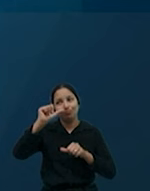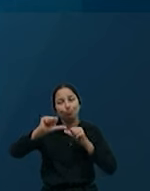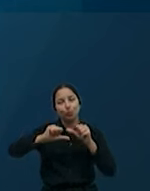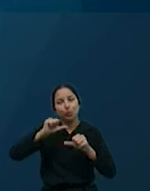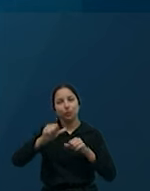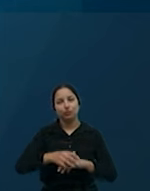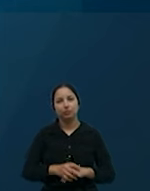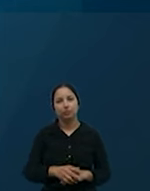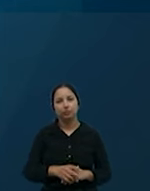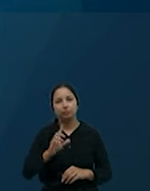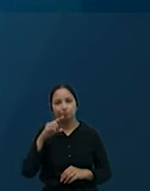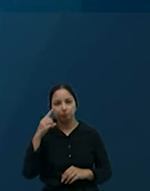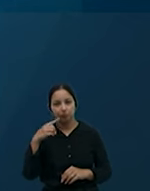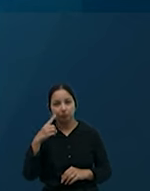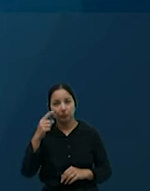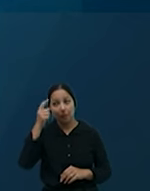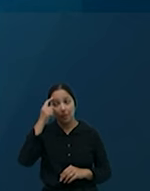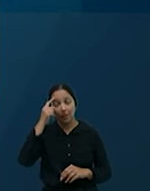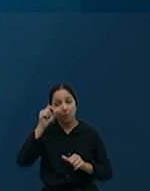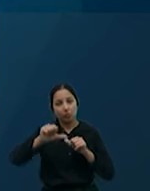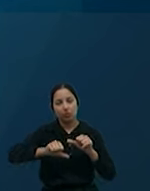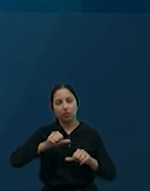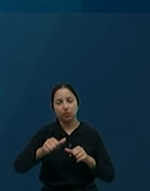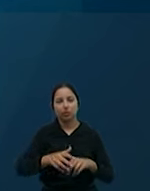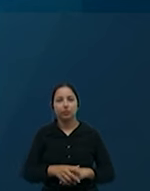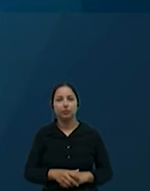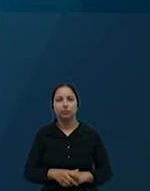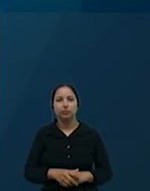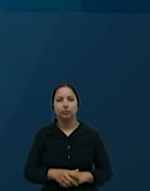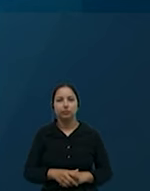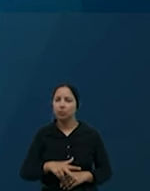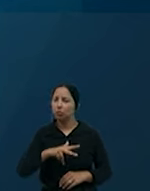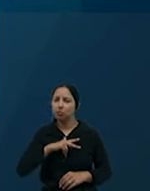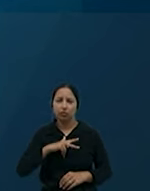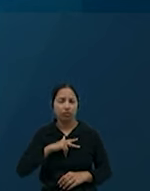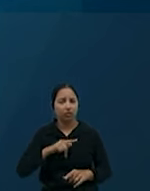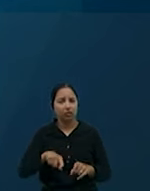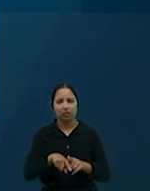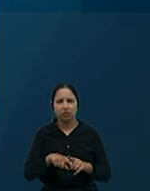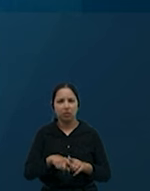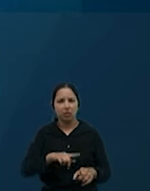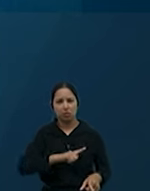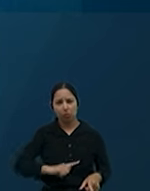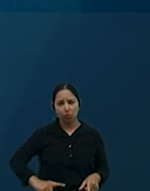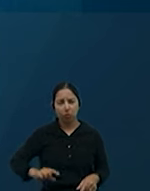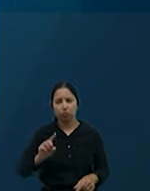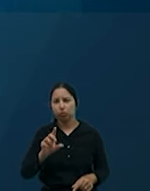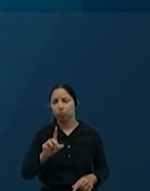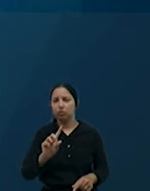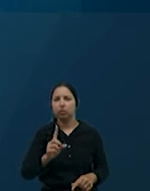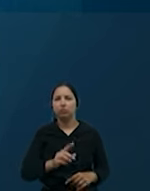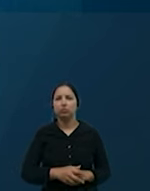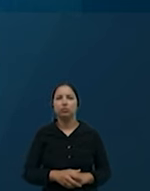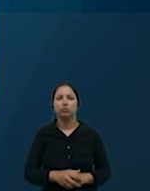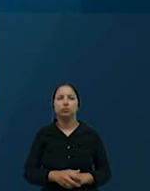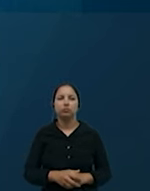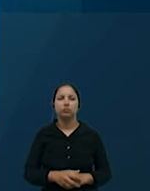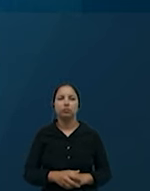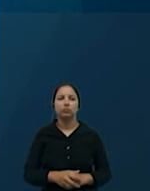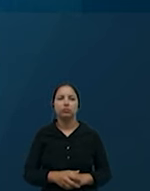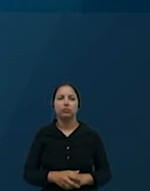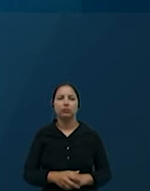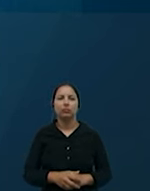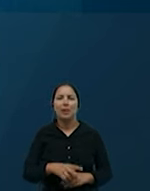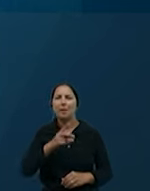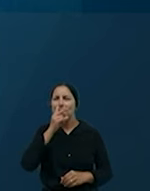falo aqui também dos advogados privados, não só dos advogados públicos, da gente parar de militar a todo custo, de ficar